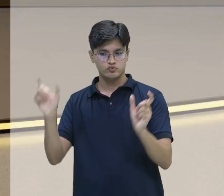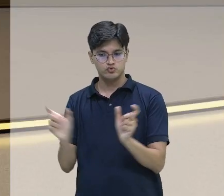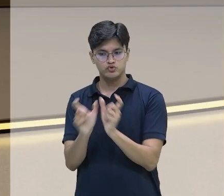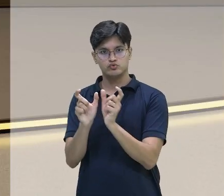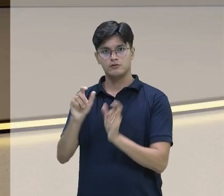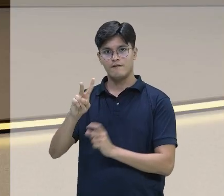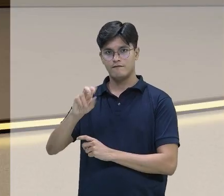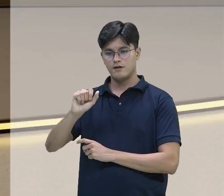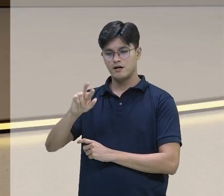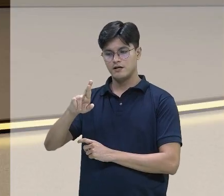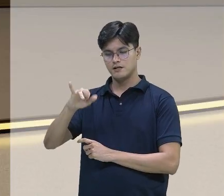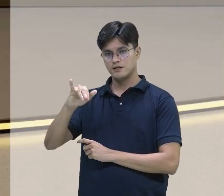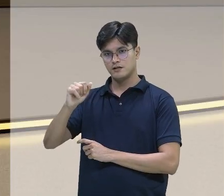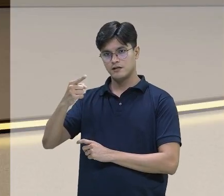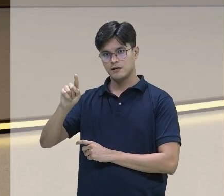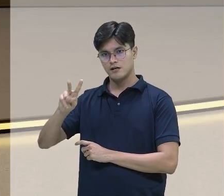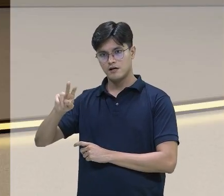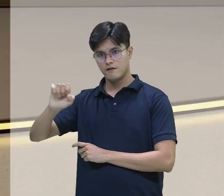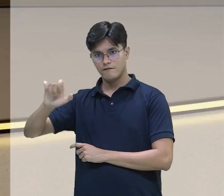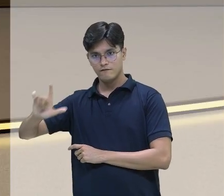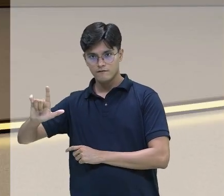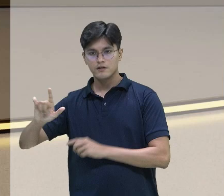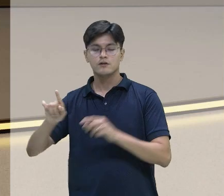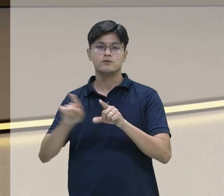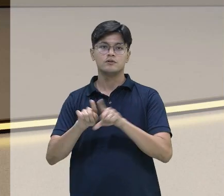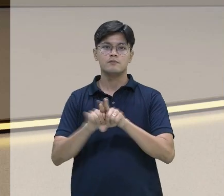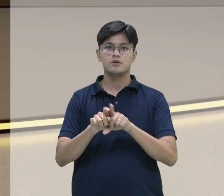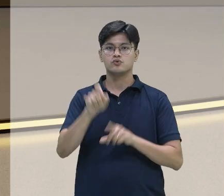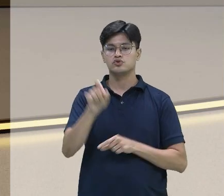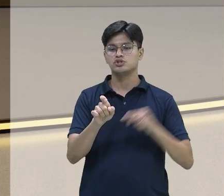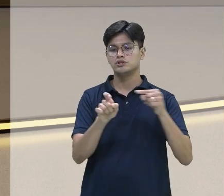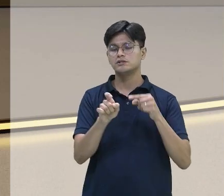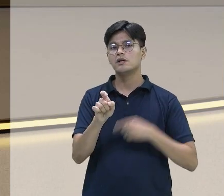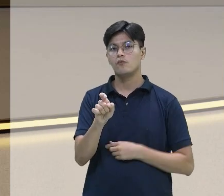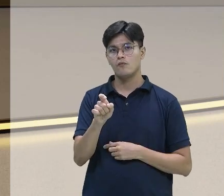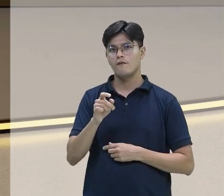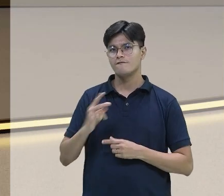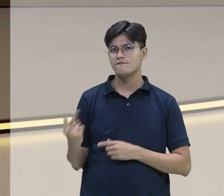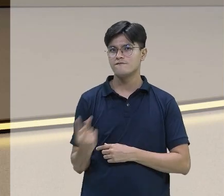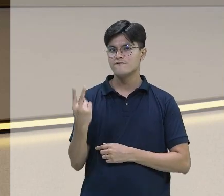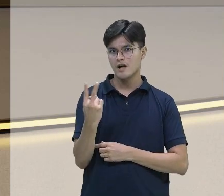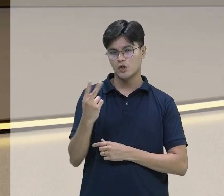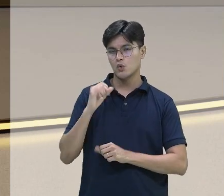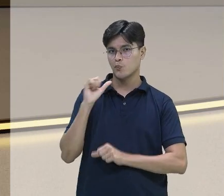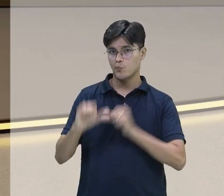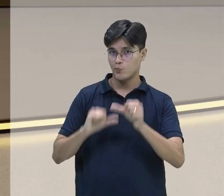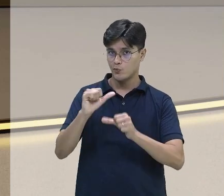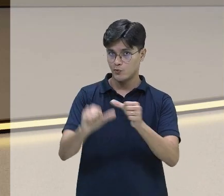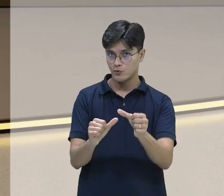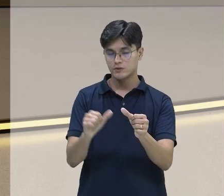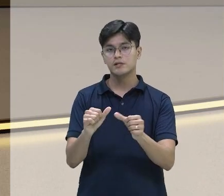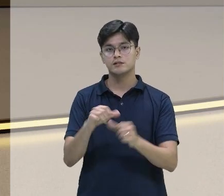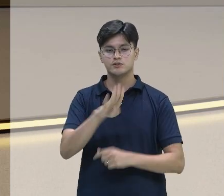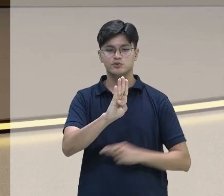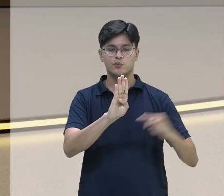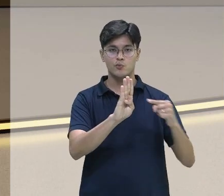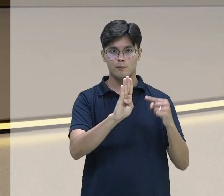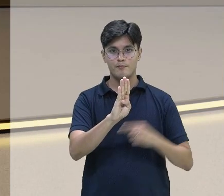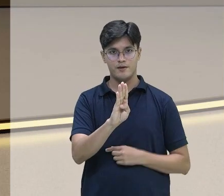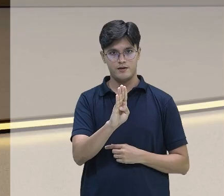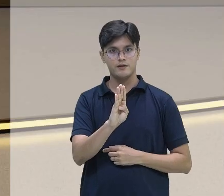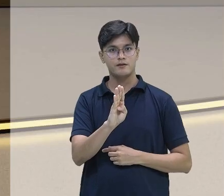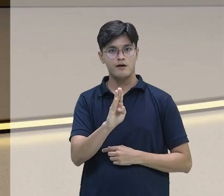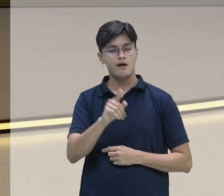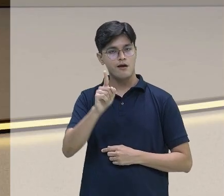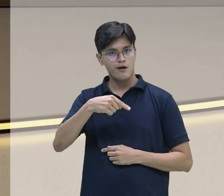o x, é o valor que ele vai se modificando. E o B é o termo fixo, tá? E a gente vai já trazer aqui